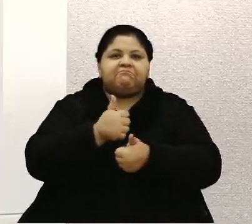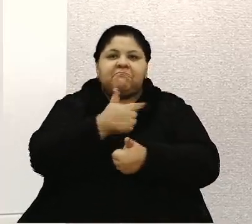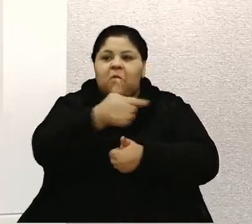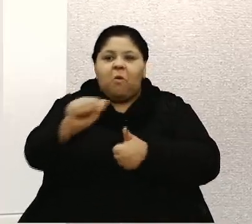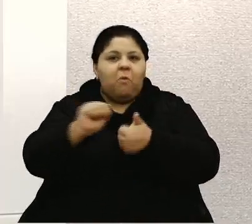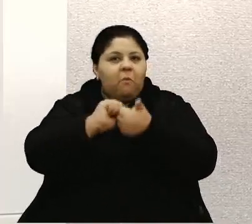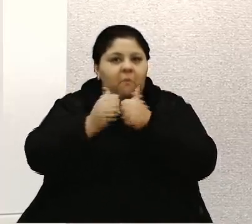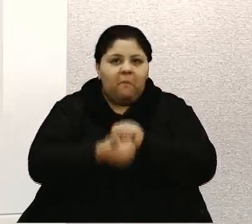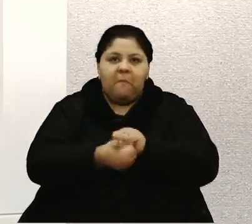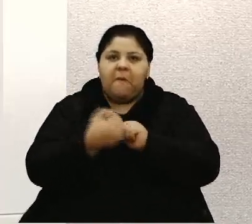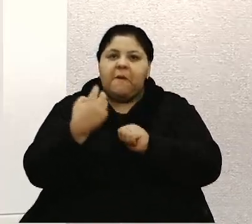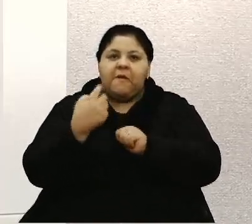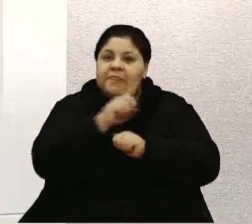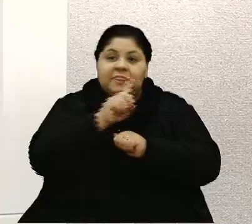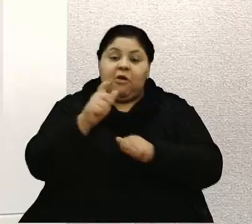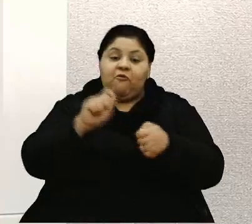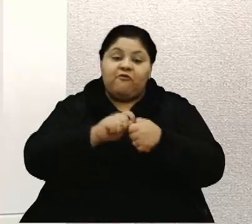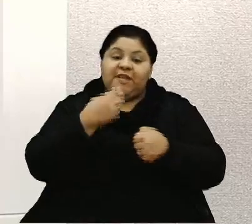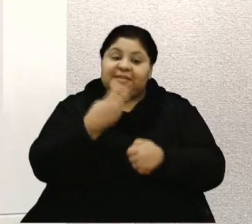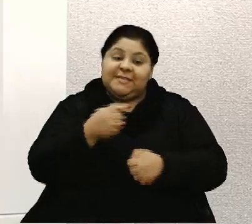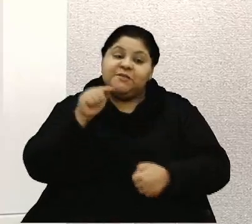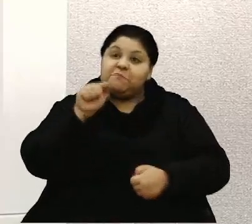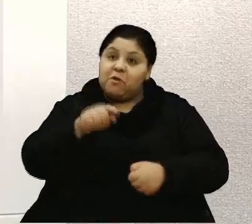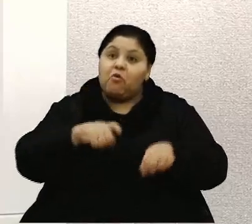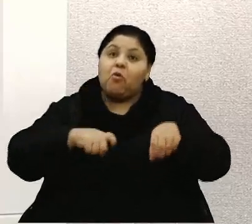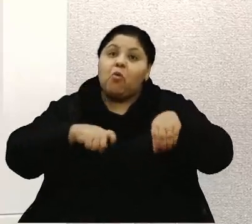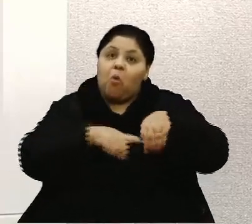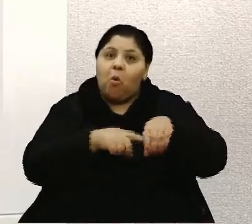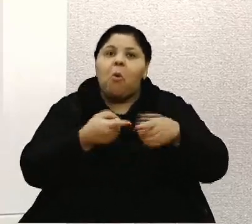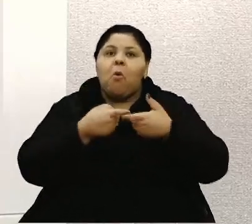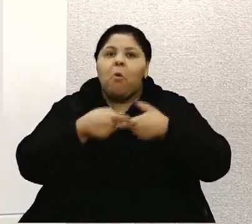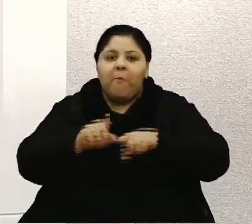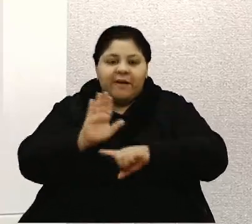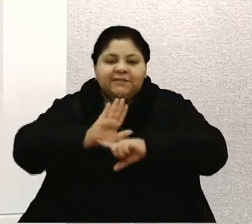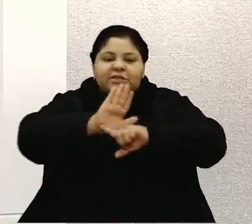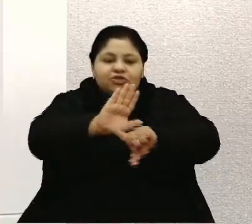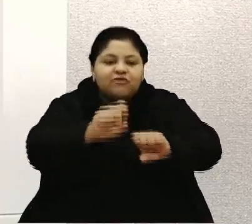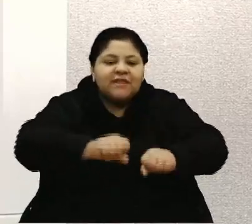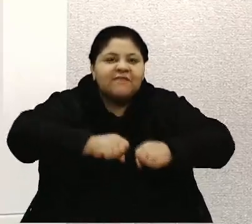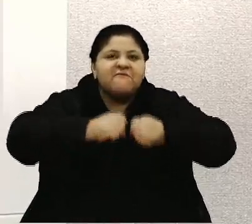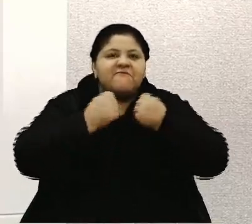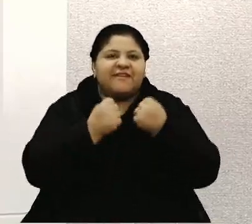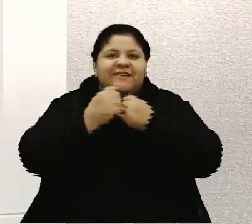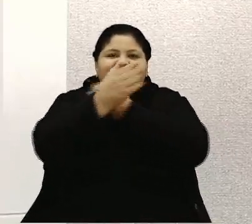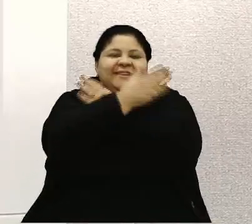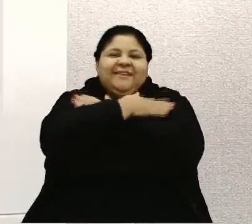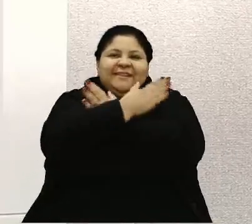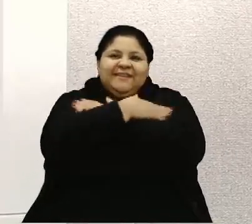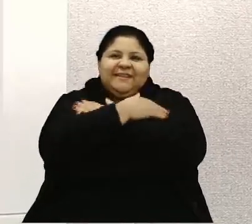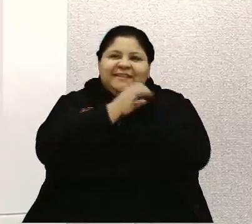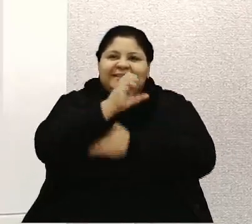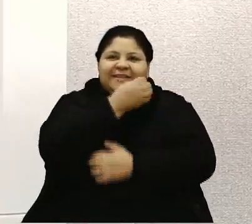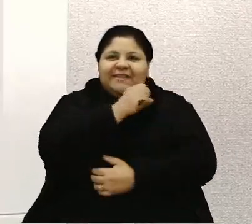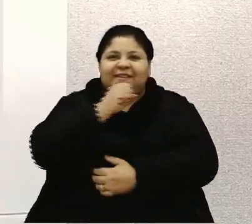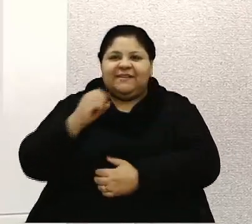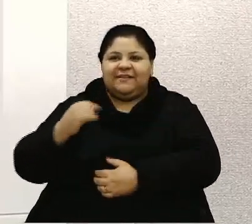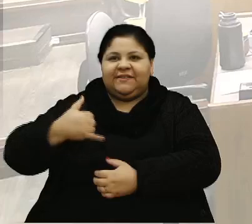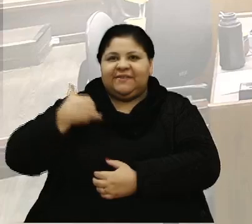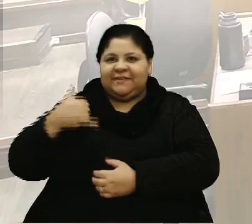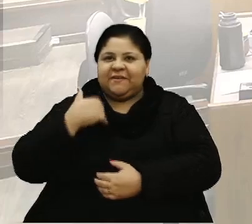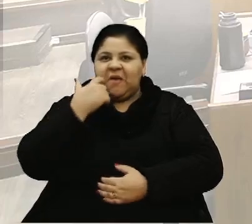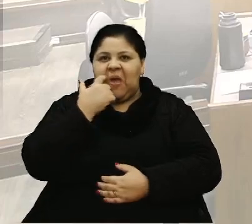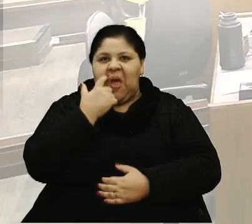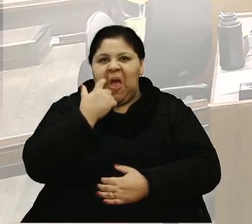fez 3.000 gols, mas se esforça para ajudar na defesa, né? Então, nosso abraço para o Reni pelos 80 anos.